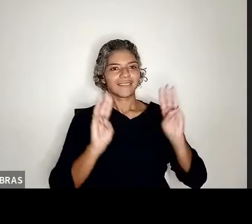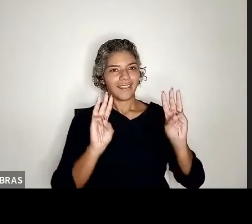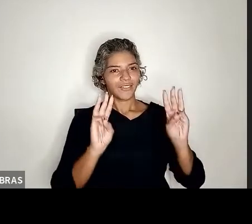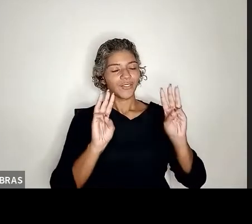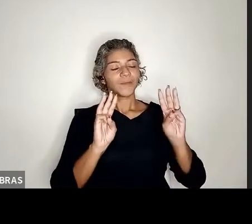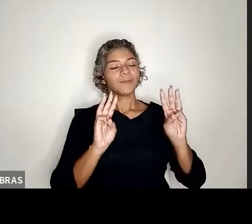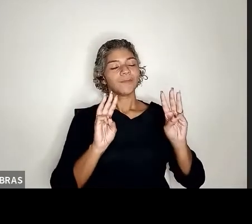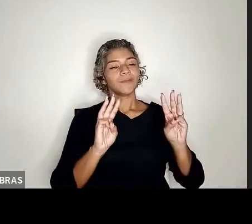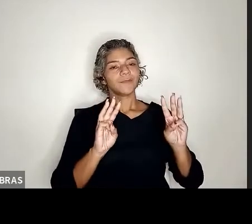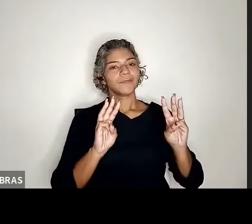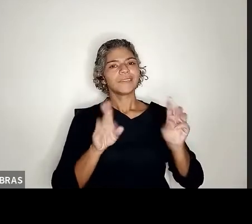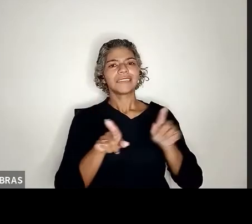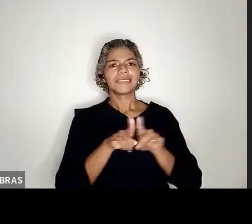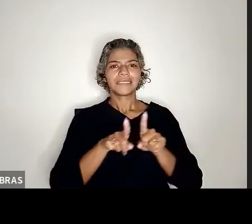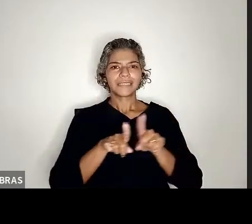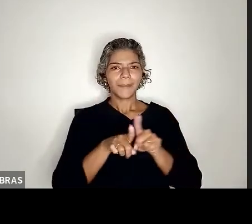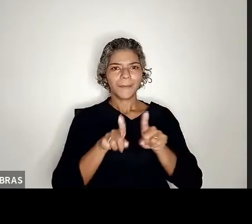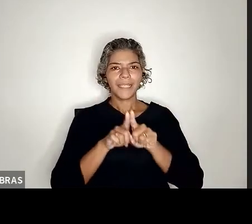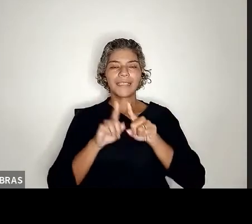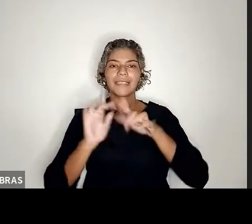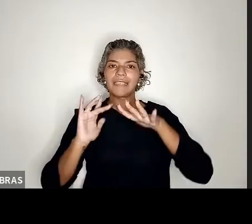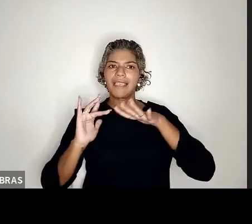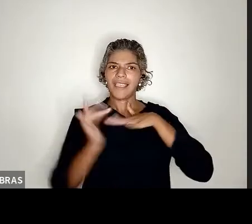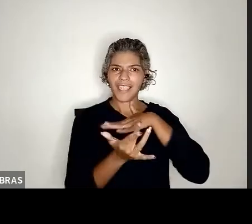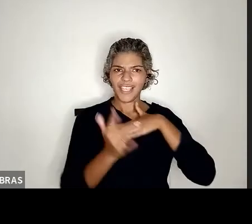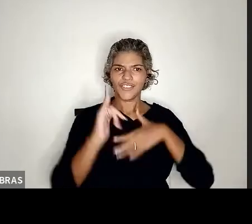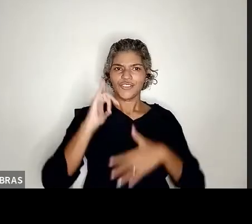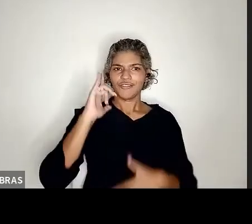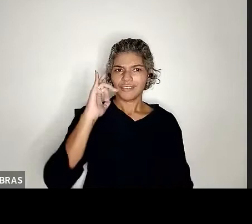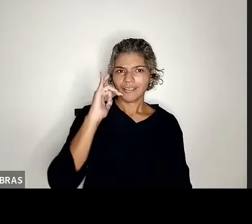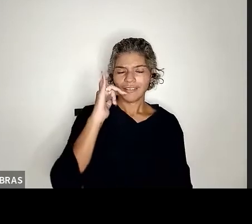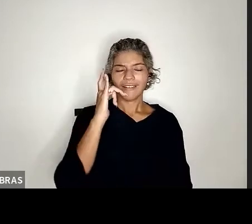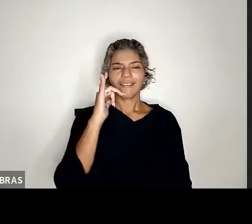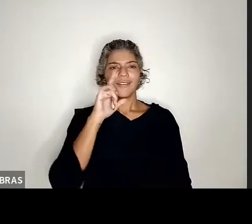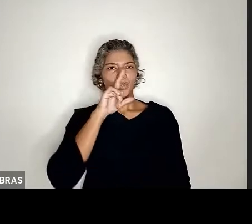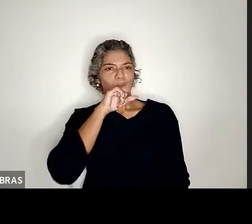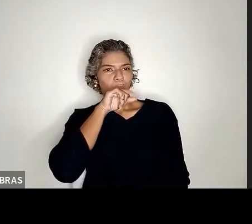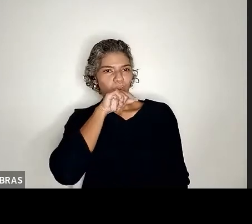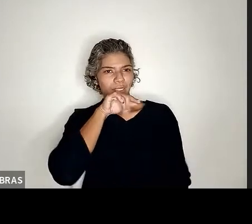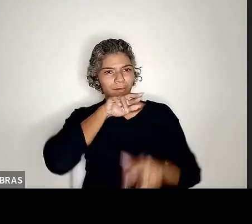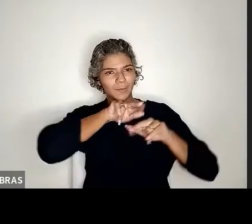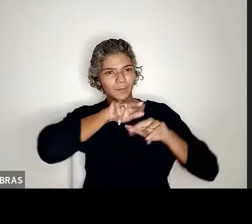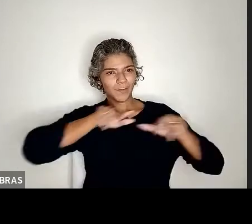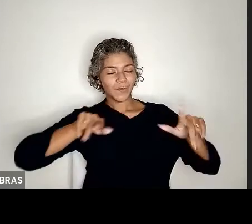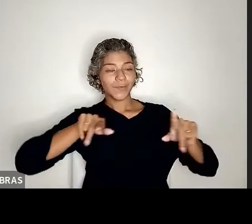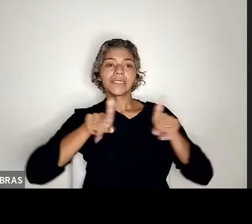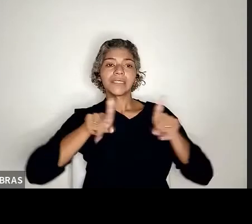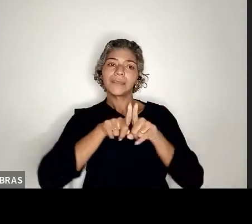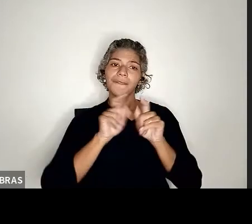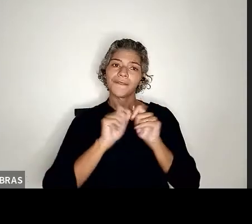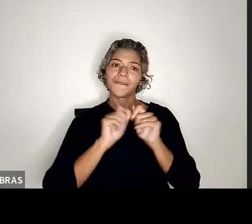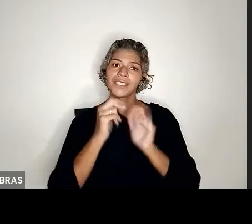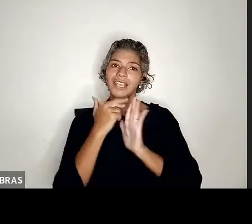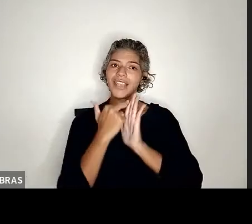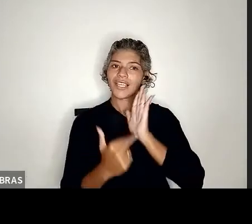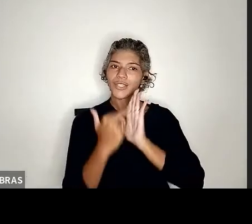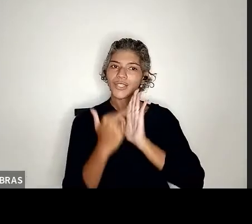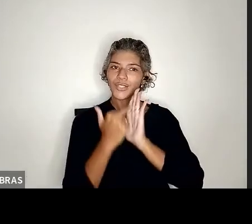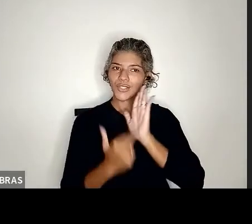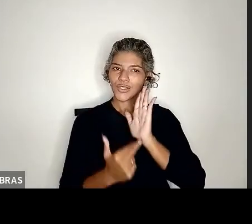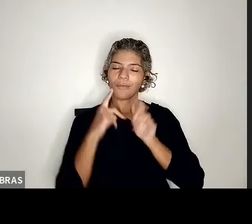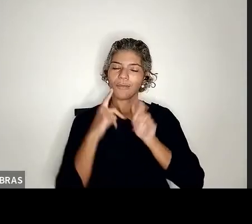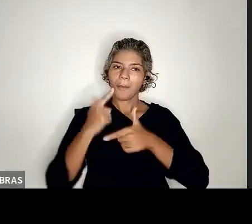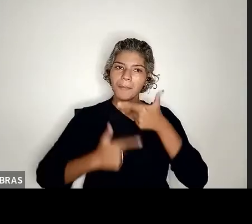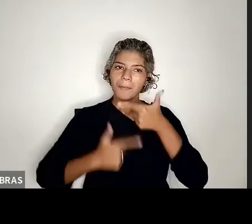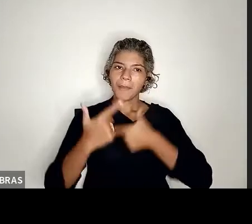nossas páginas no Instagram, Twitter, etc. E agora acabamos de fazer o nosso relatório executivo belíssimo de um ano de atividades